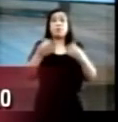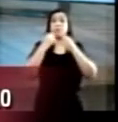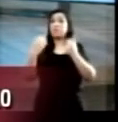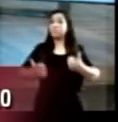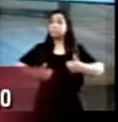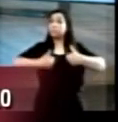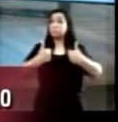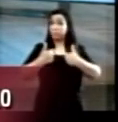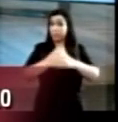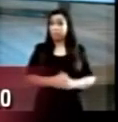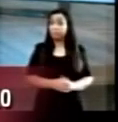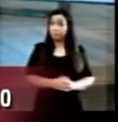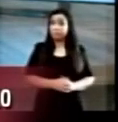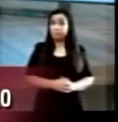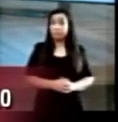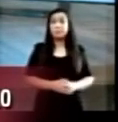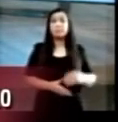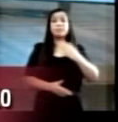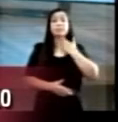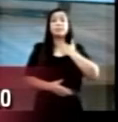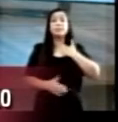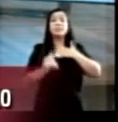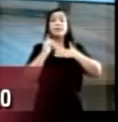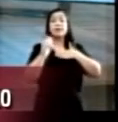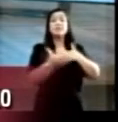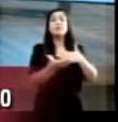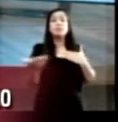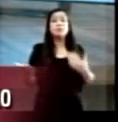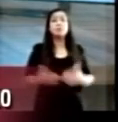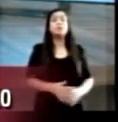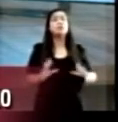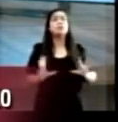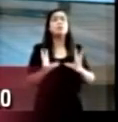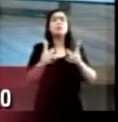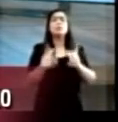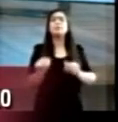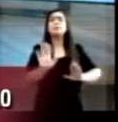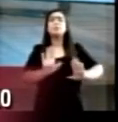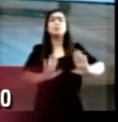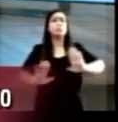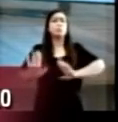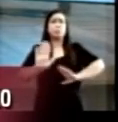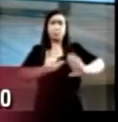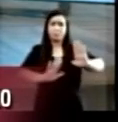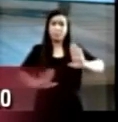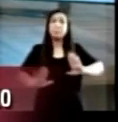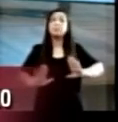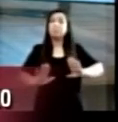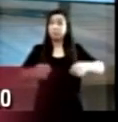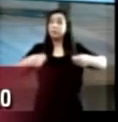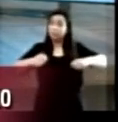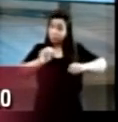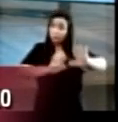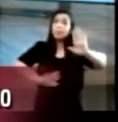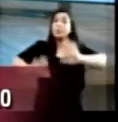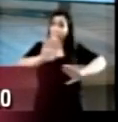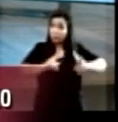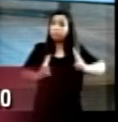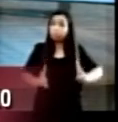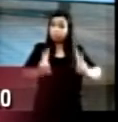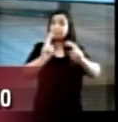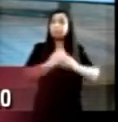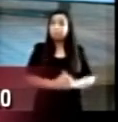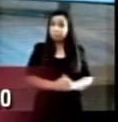bem. Então eu quero dizer para vocês que todo cuidado é pouco.